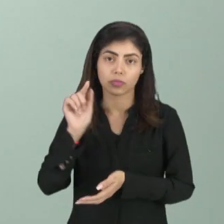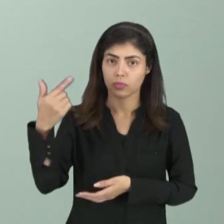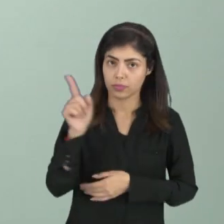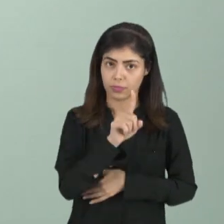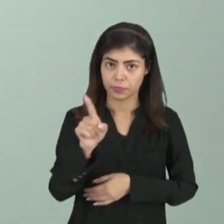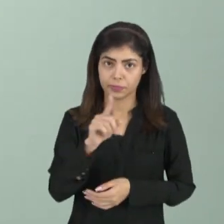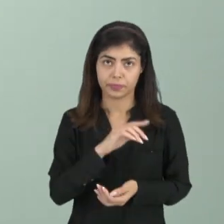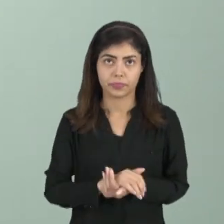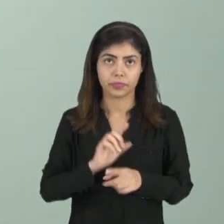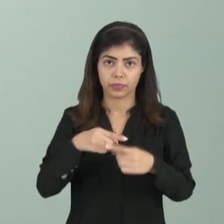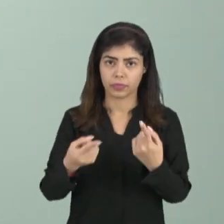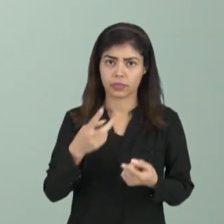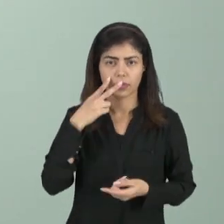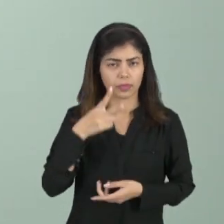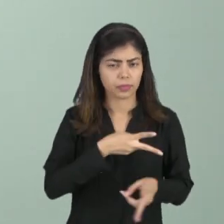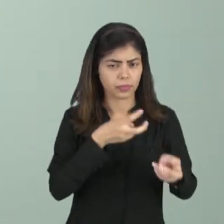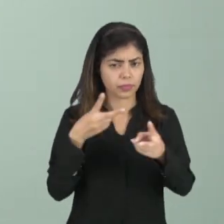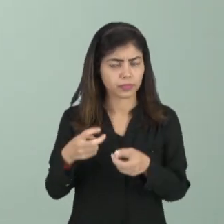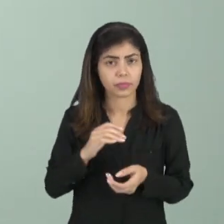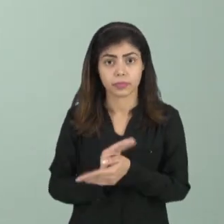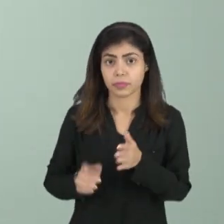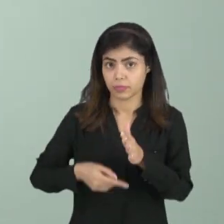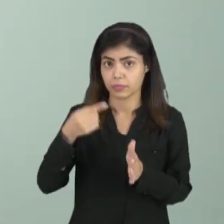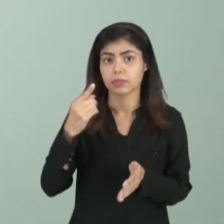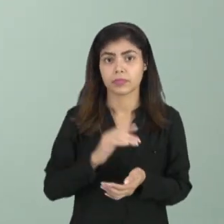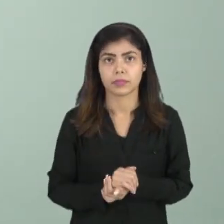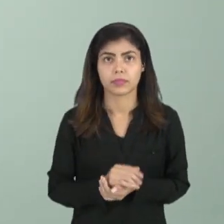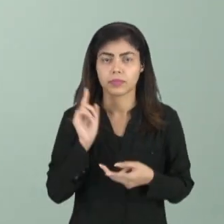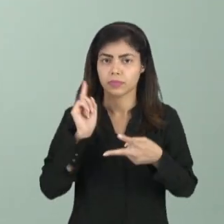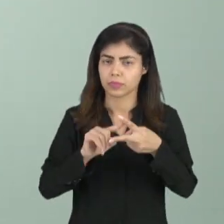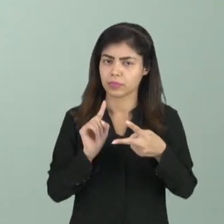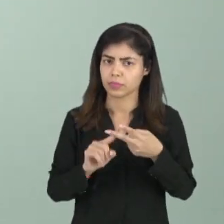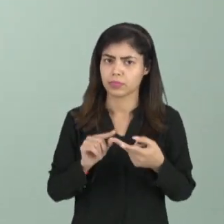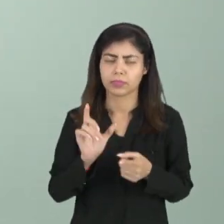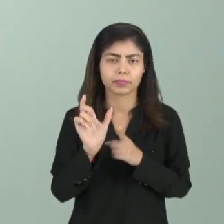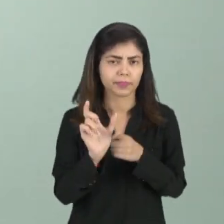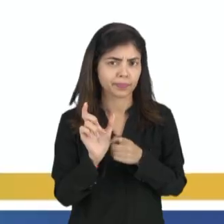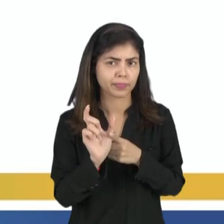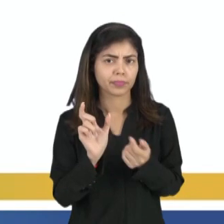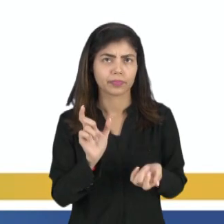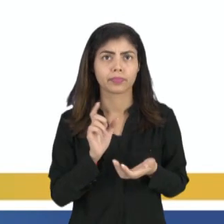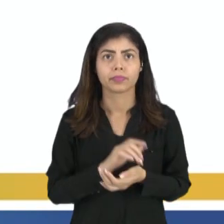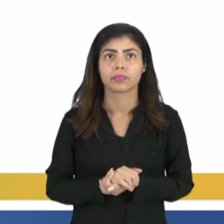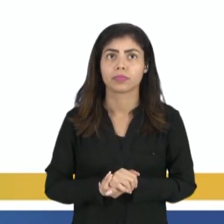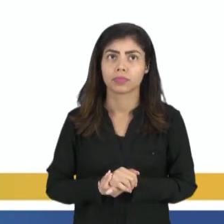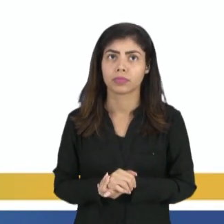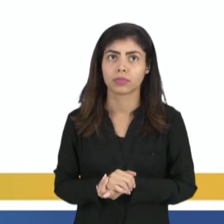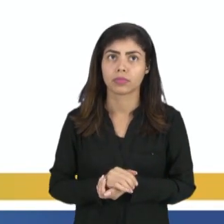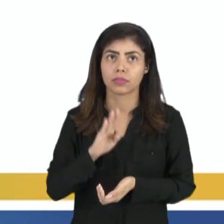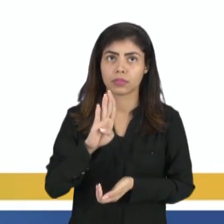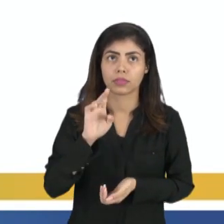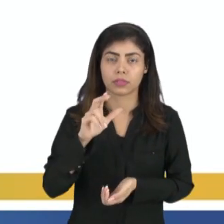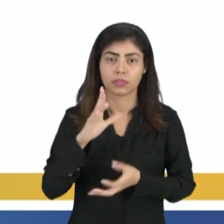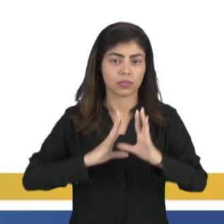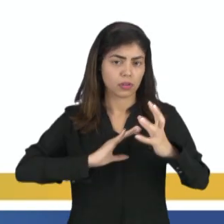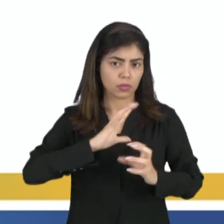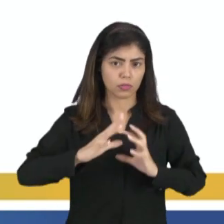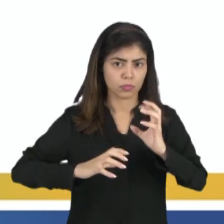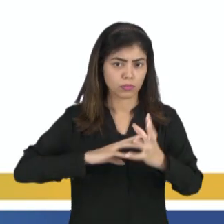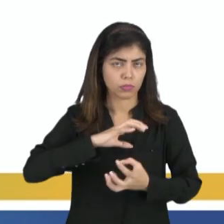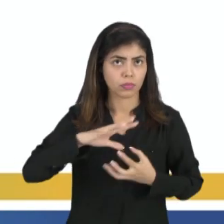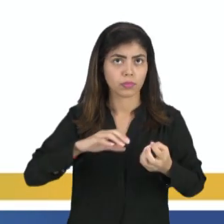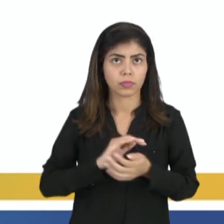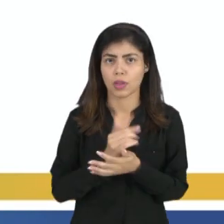outras não mas vamos observar primeiro a respeito de duas palavras olha só a bagunça